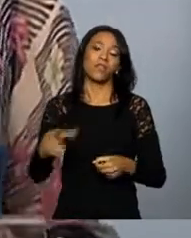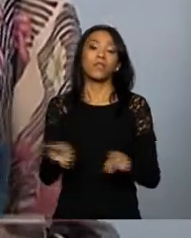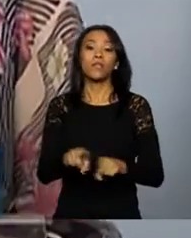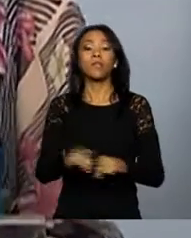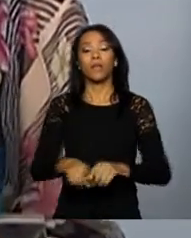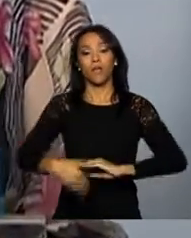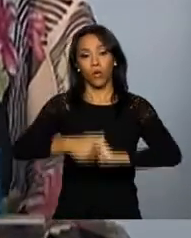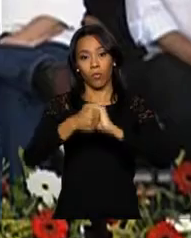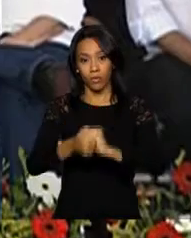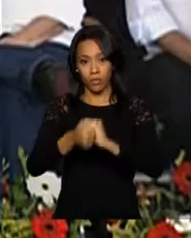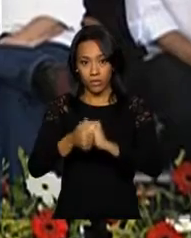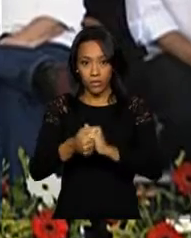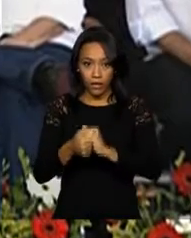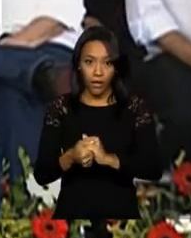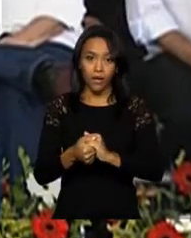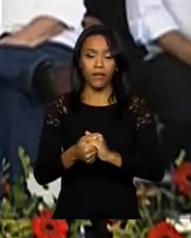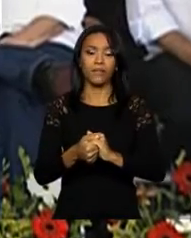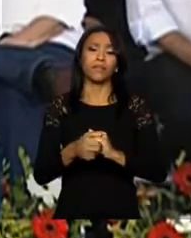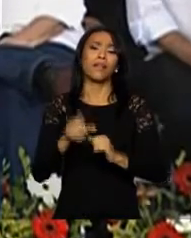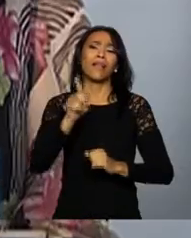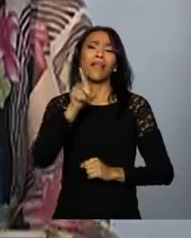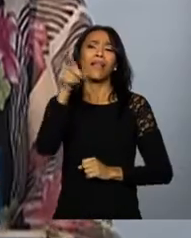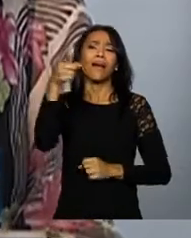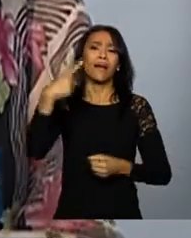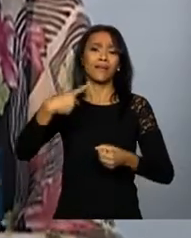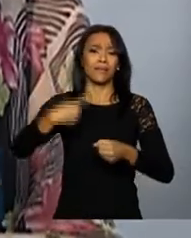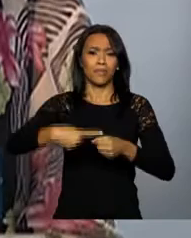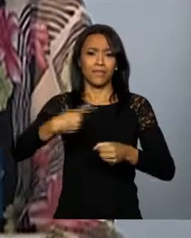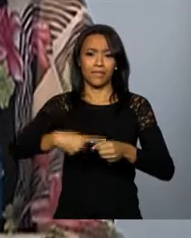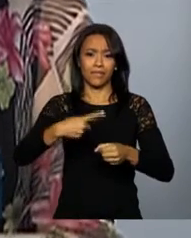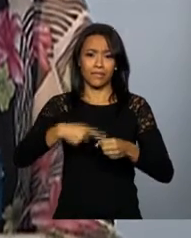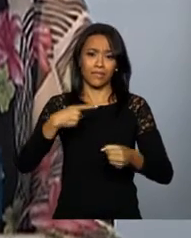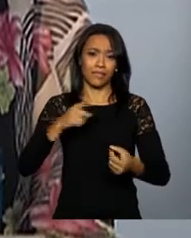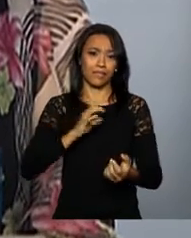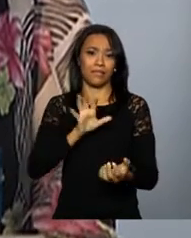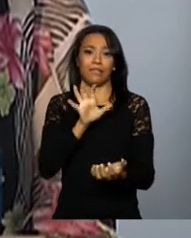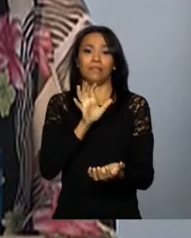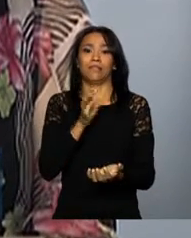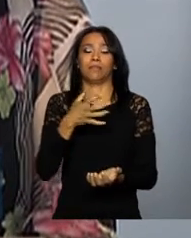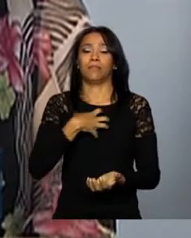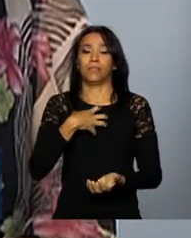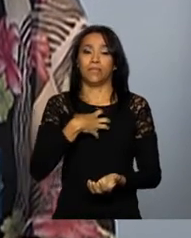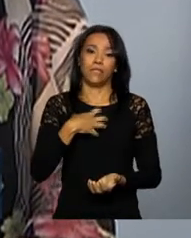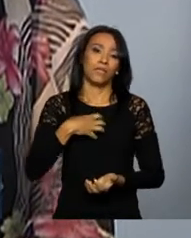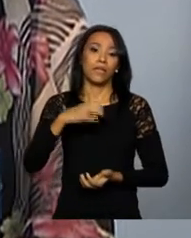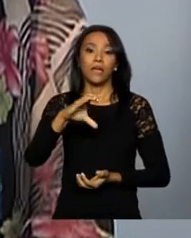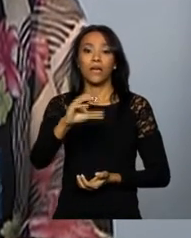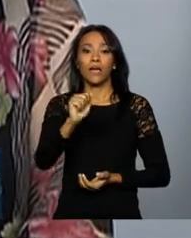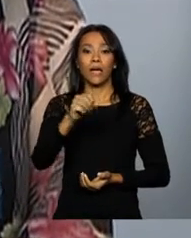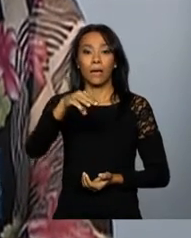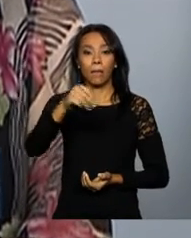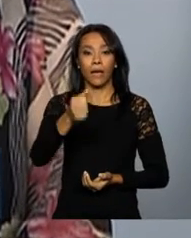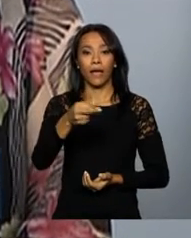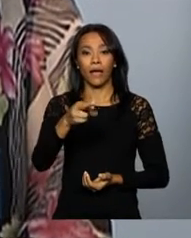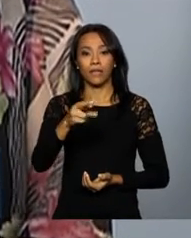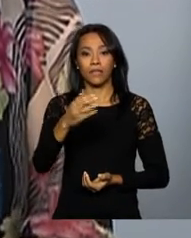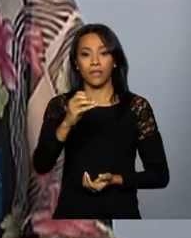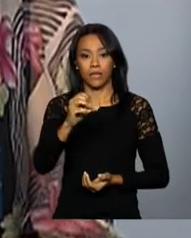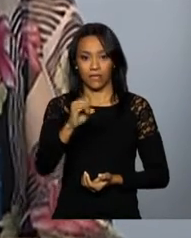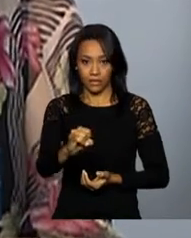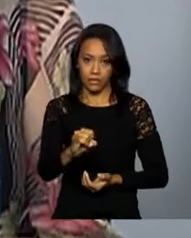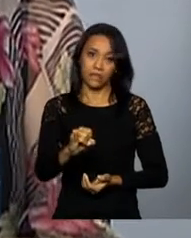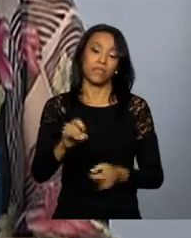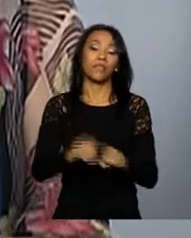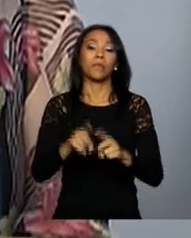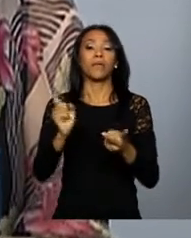Cumprimentar também, lá em Camaçari, na Bahia, o ministro do Trabalho e Previdência, Miguel Rosseto,